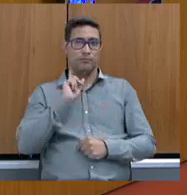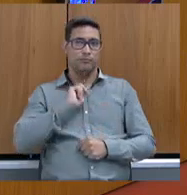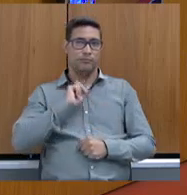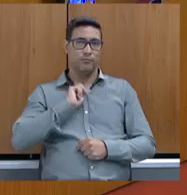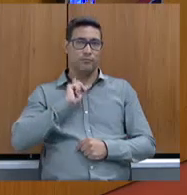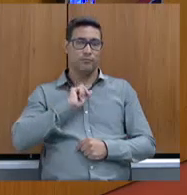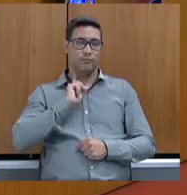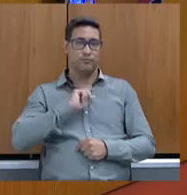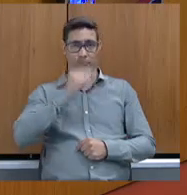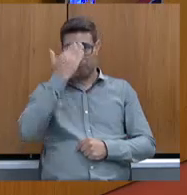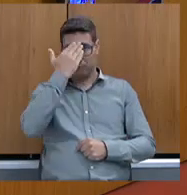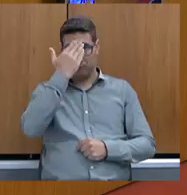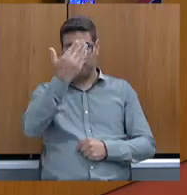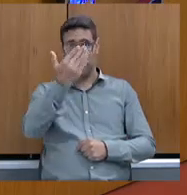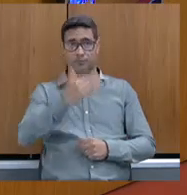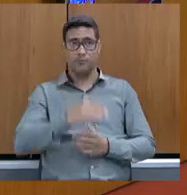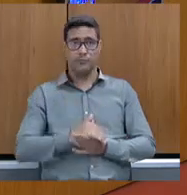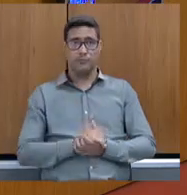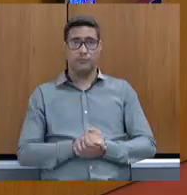tudo que foi feito